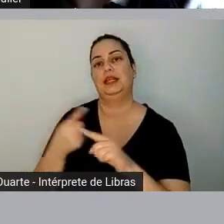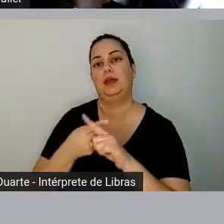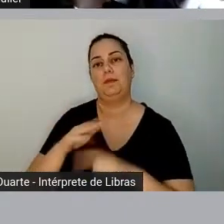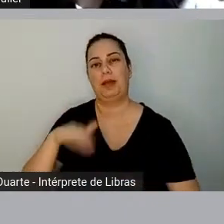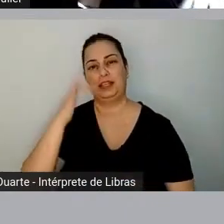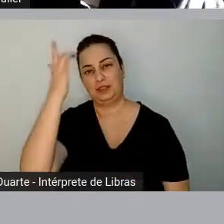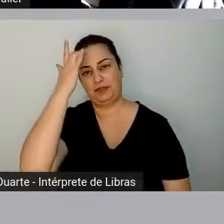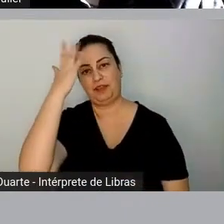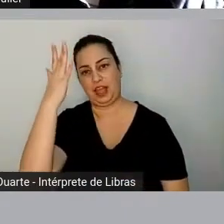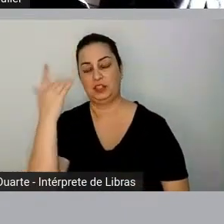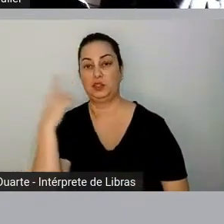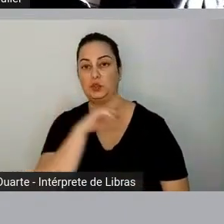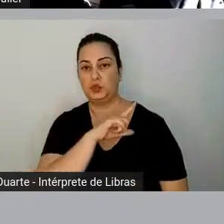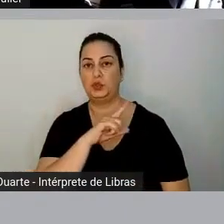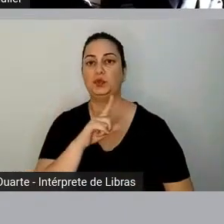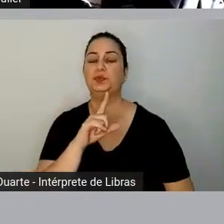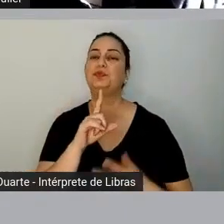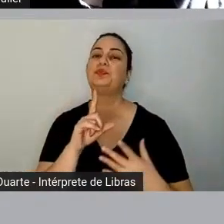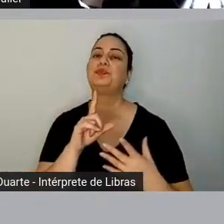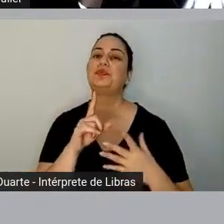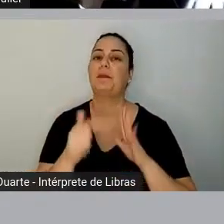exposição.